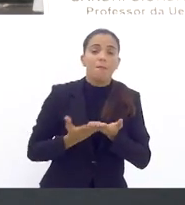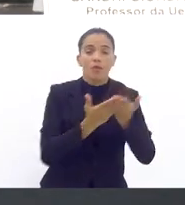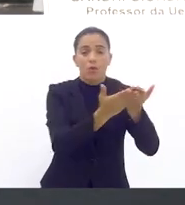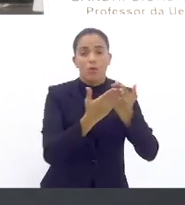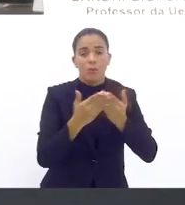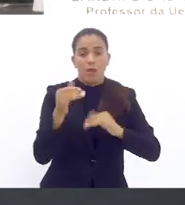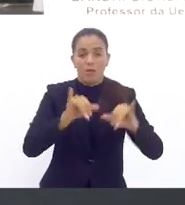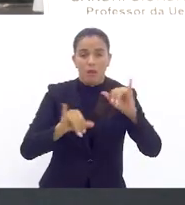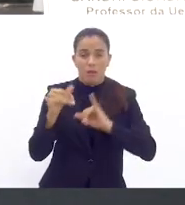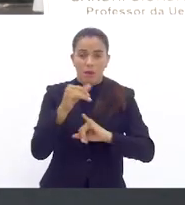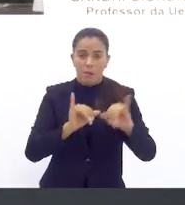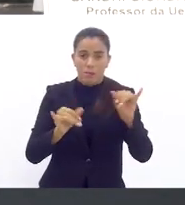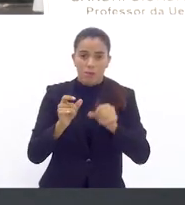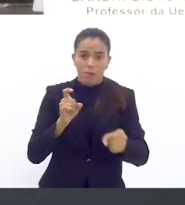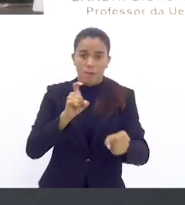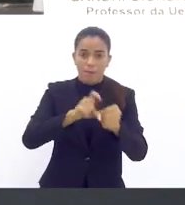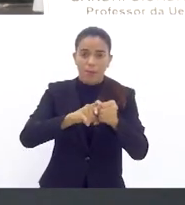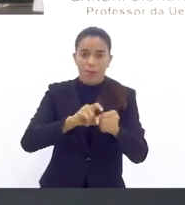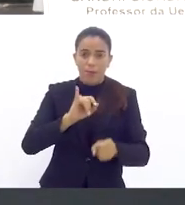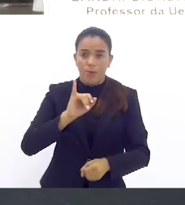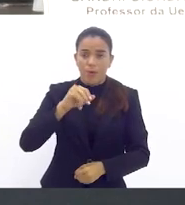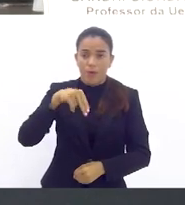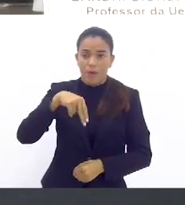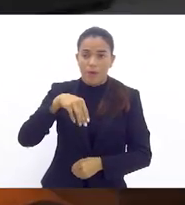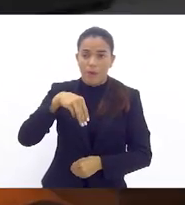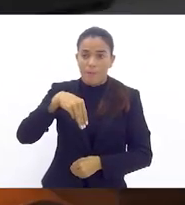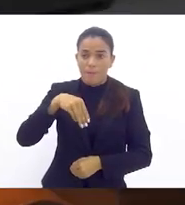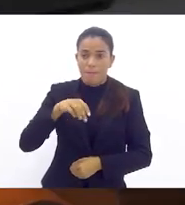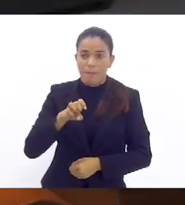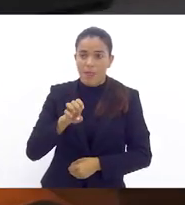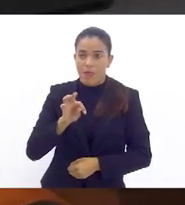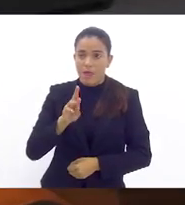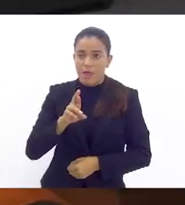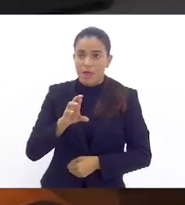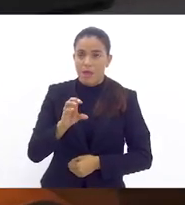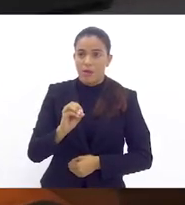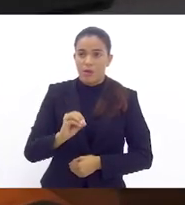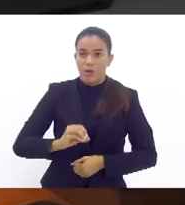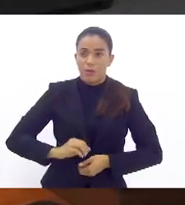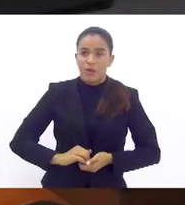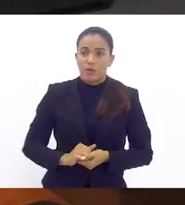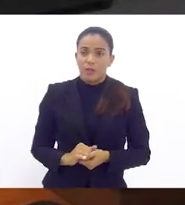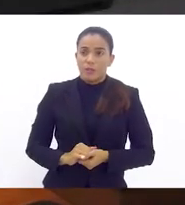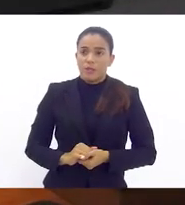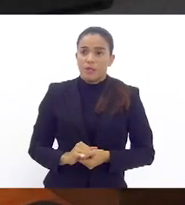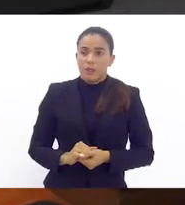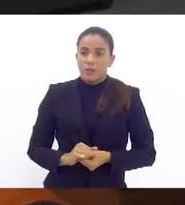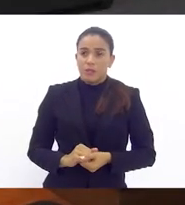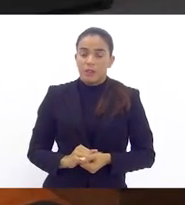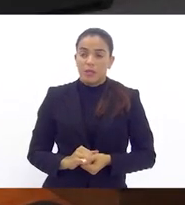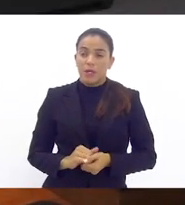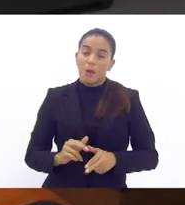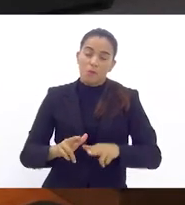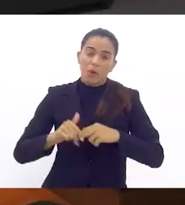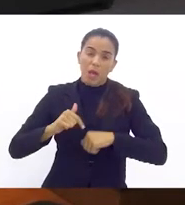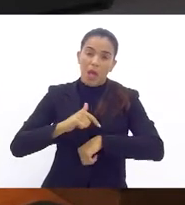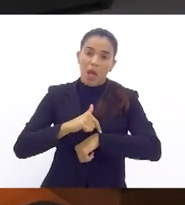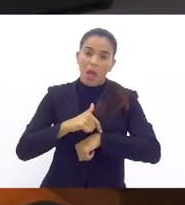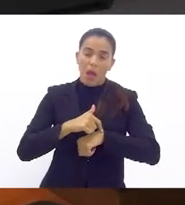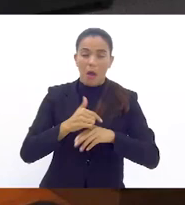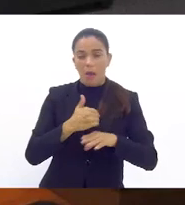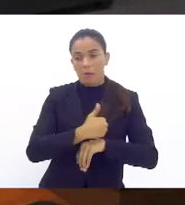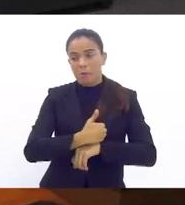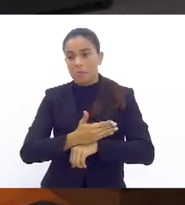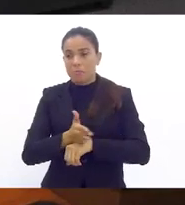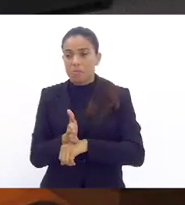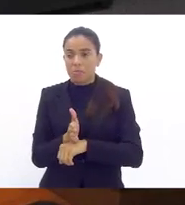E eu acho que tem outras perguntas, eu vou, né, até por avançada a hora, mas eu vou